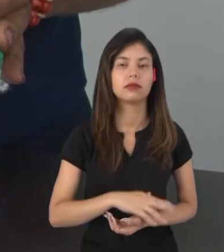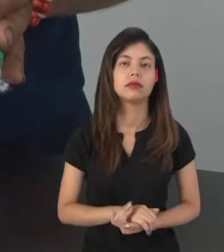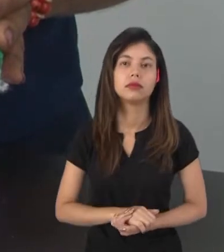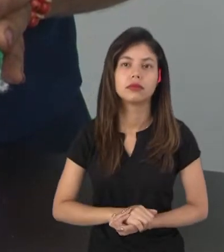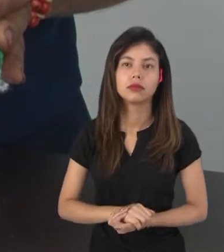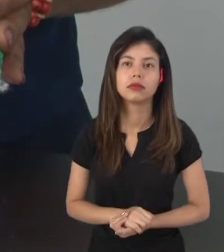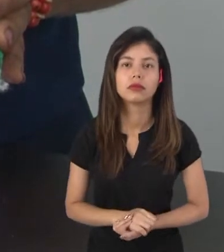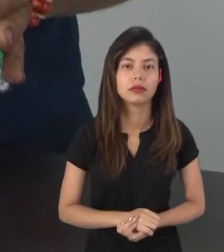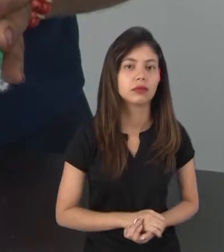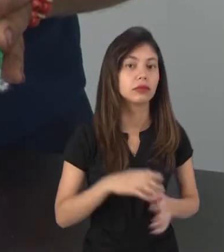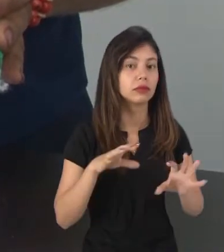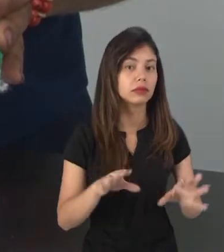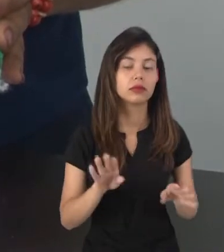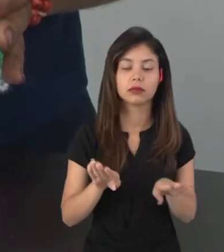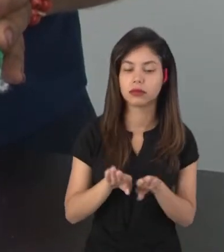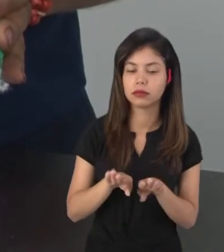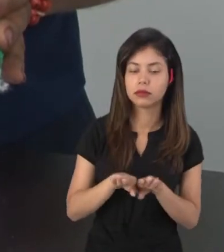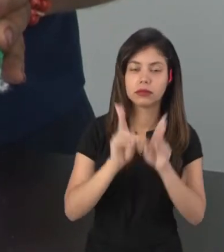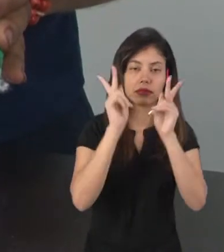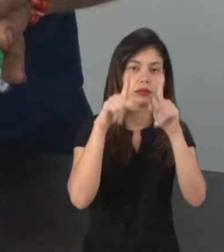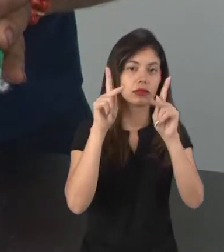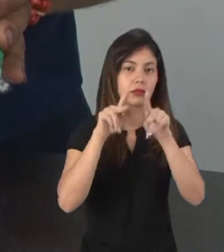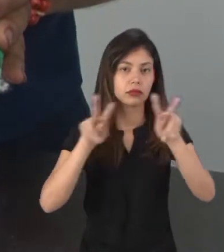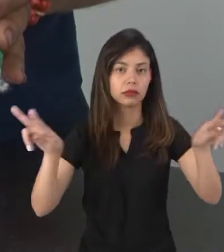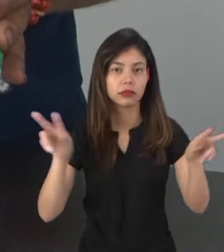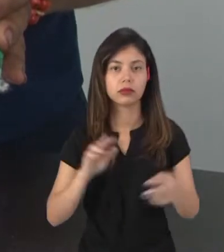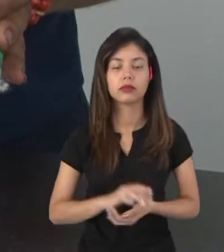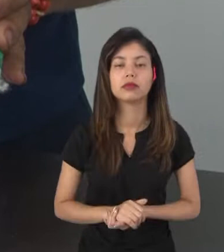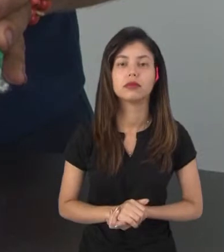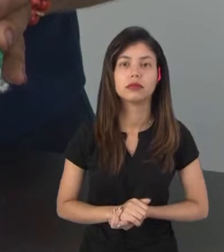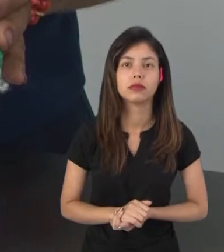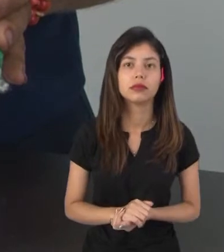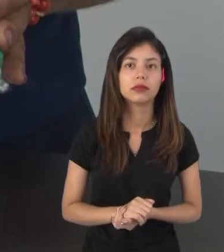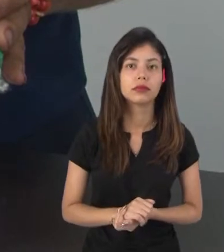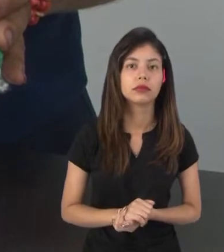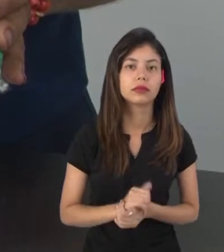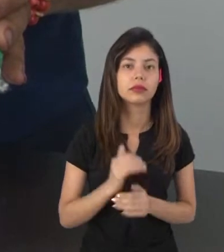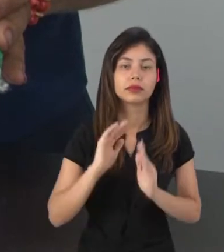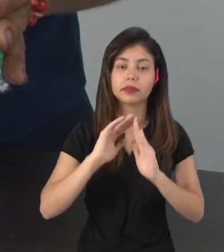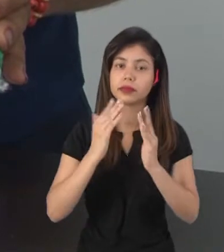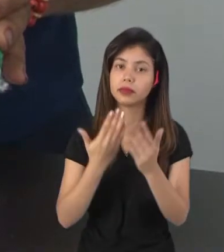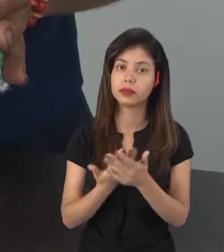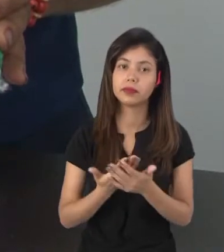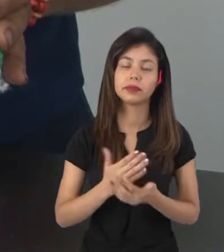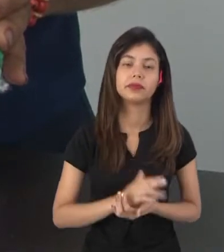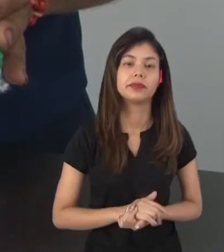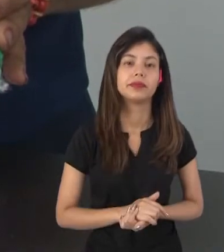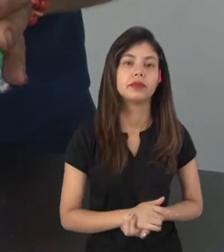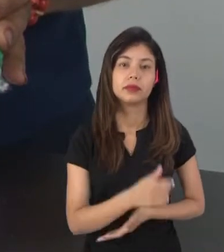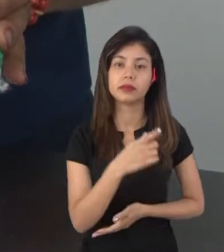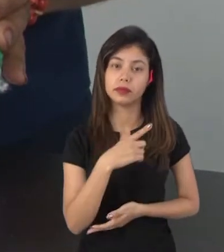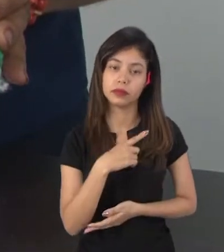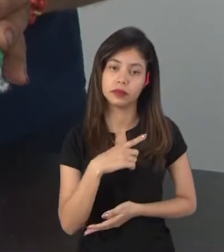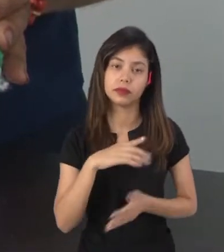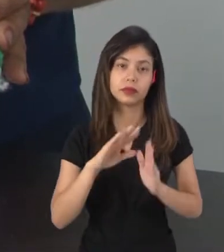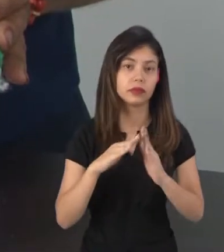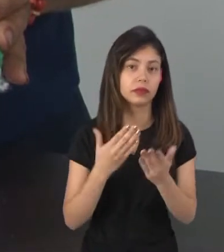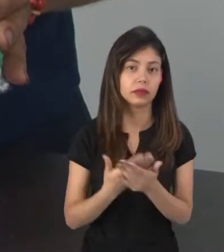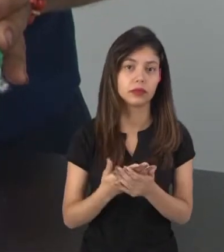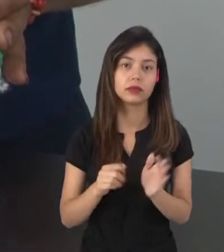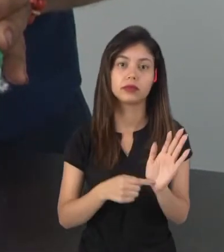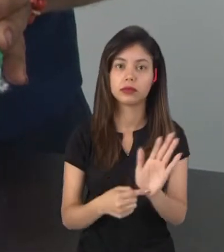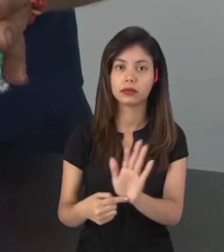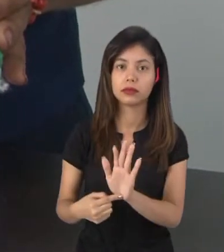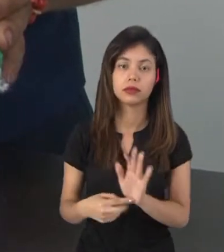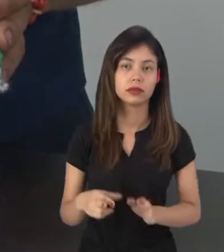certo? Assim também como o shopping, né? Agora, escola. Tem escolas também que